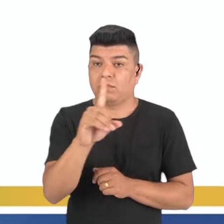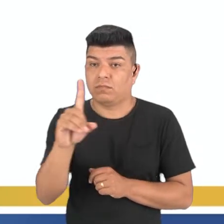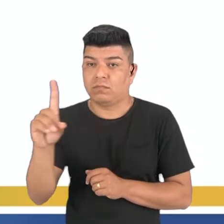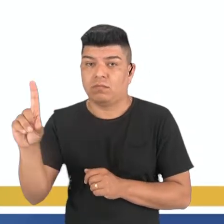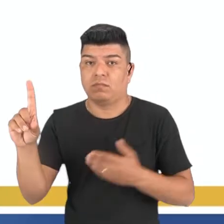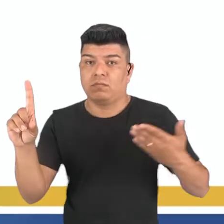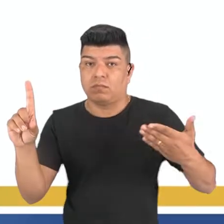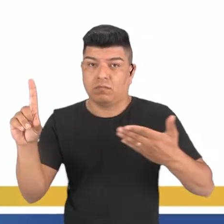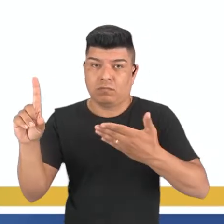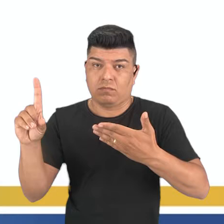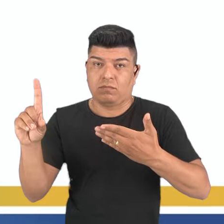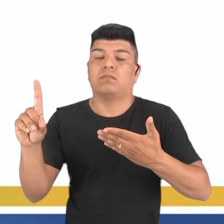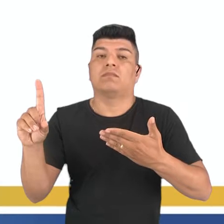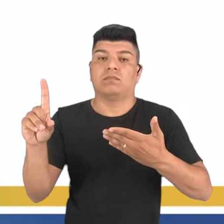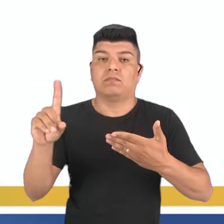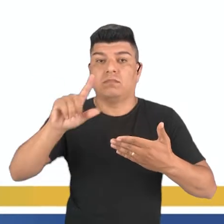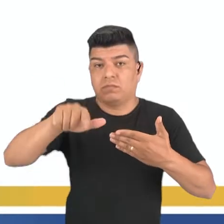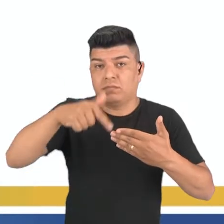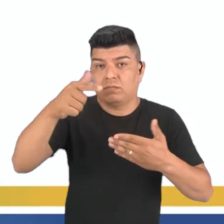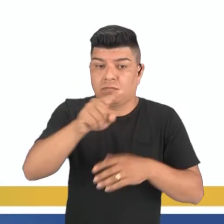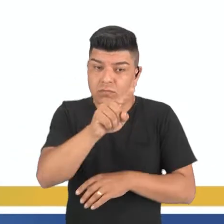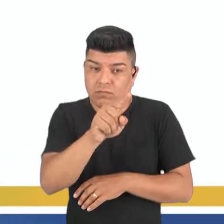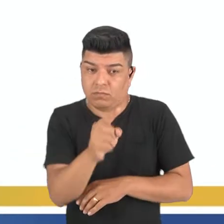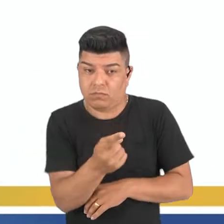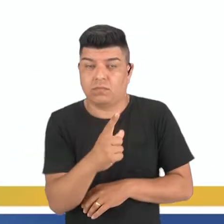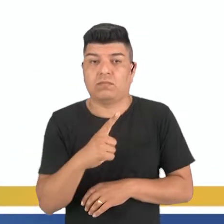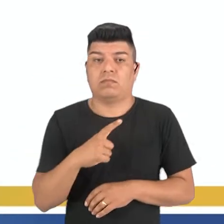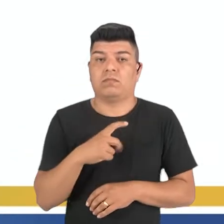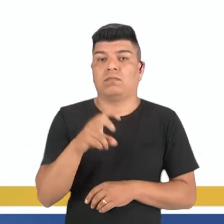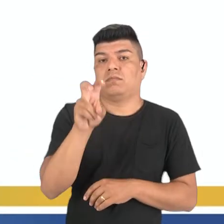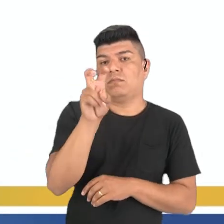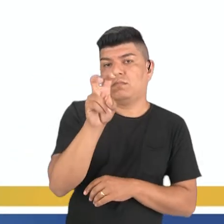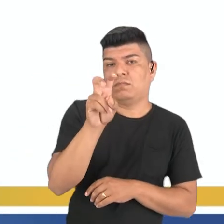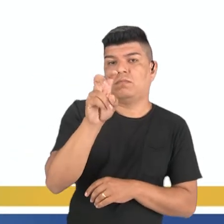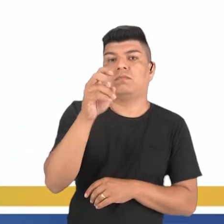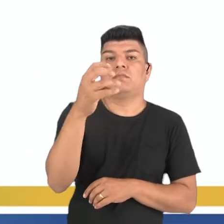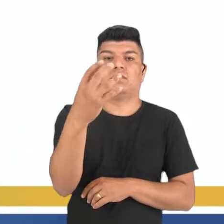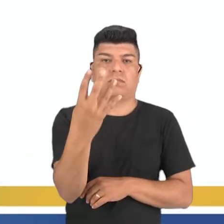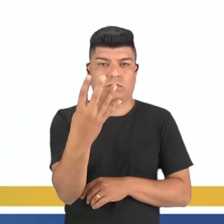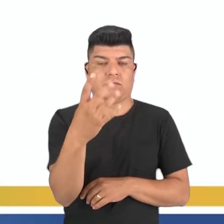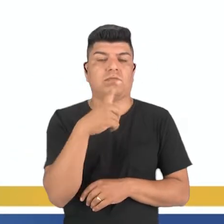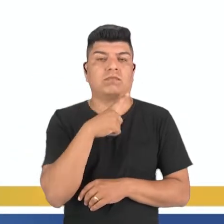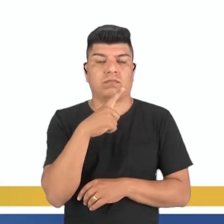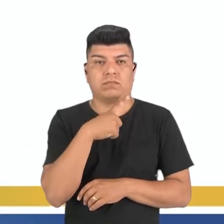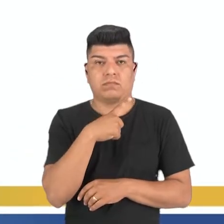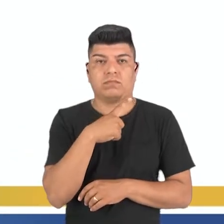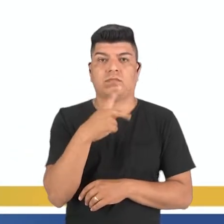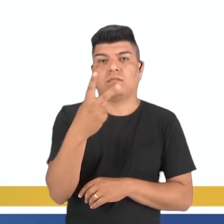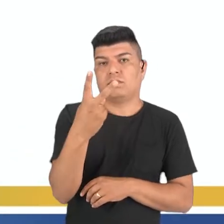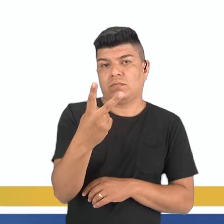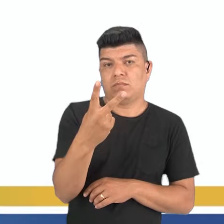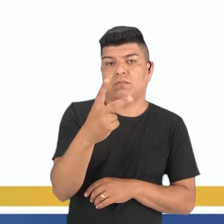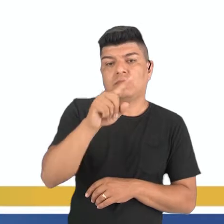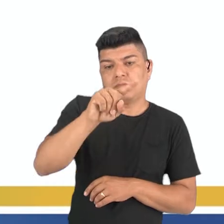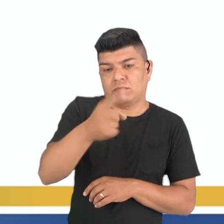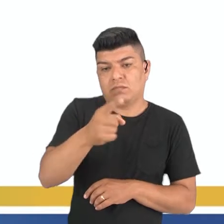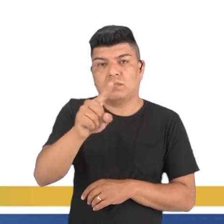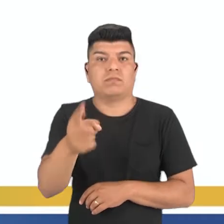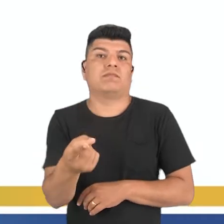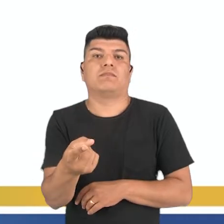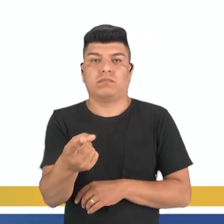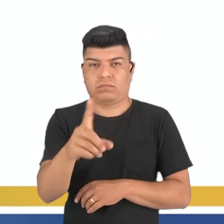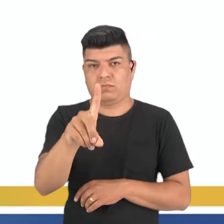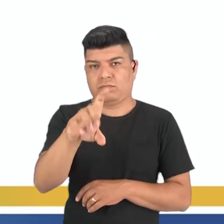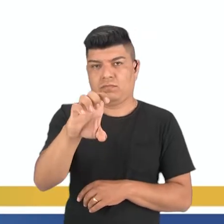desse número, a partir da vírgula, nós temos o 5 e o 4, ou seja, ele possui duas casas